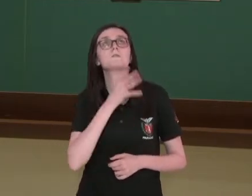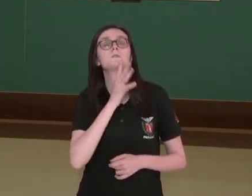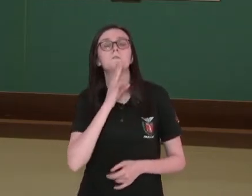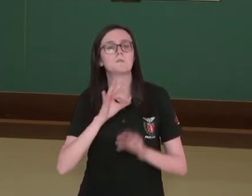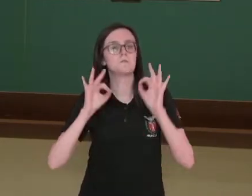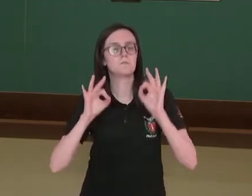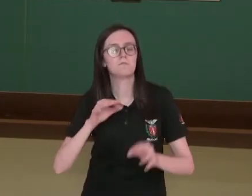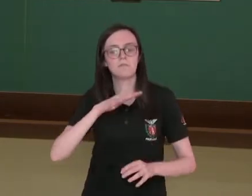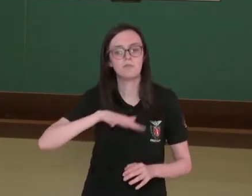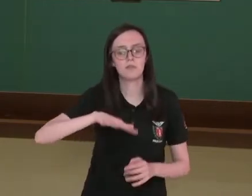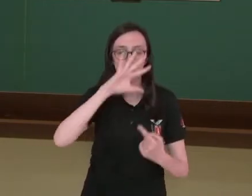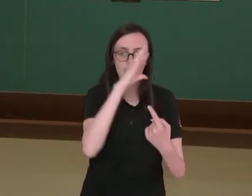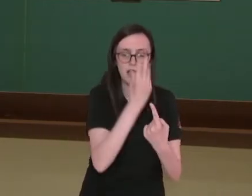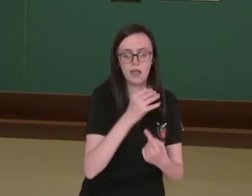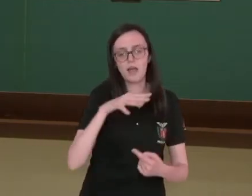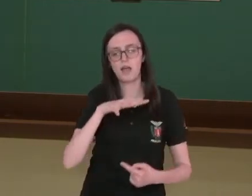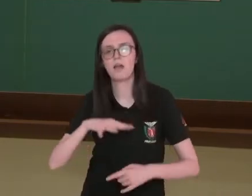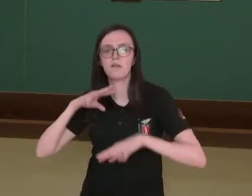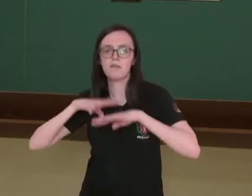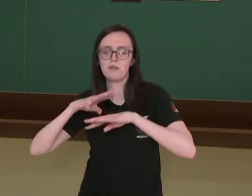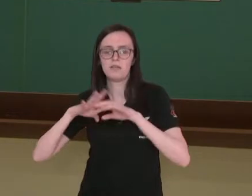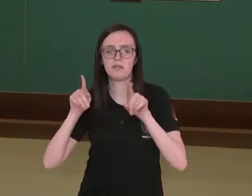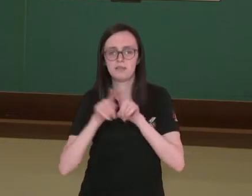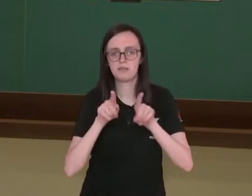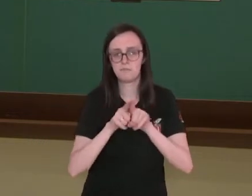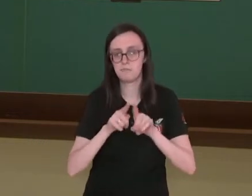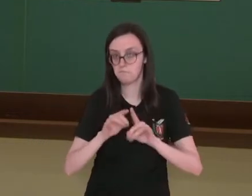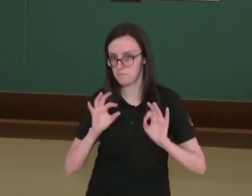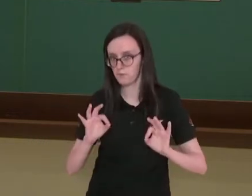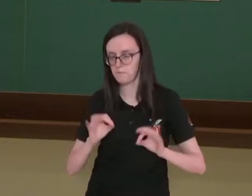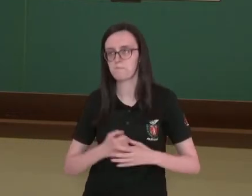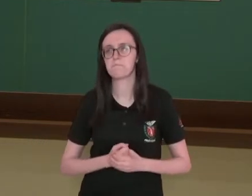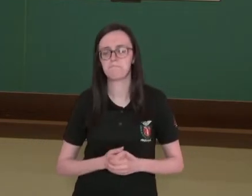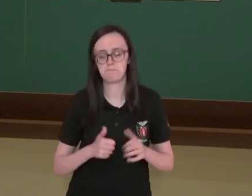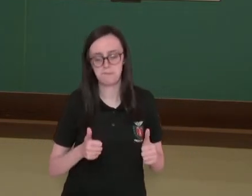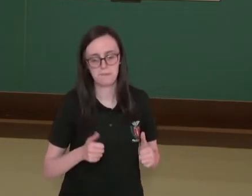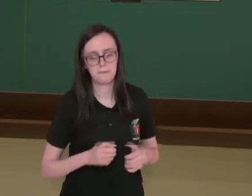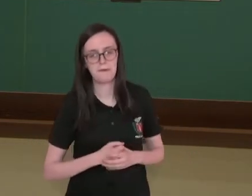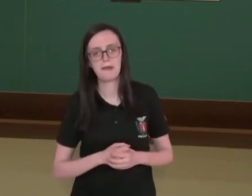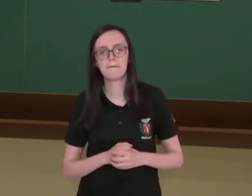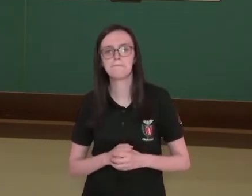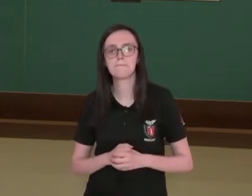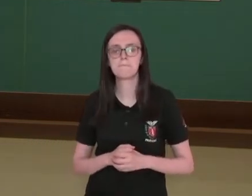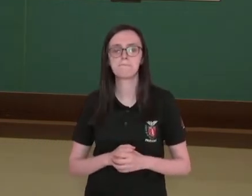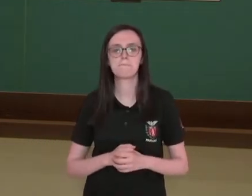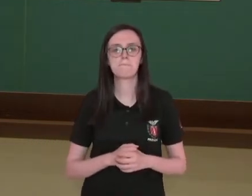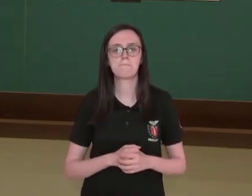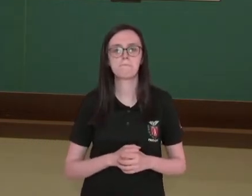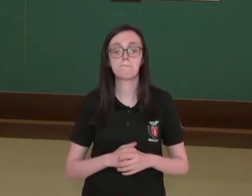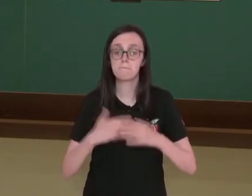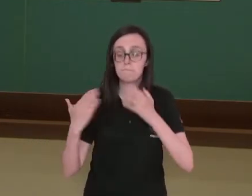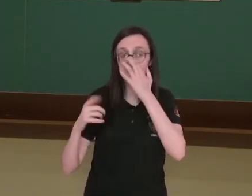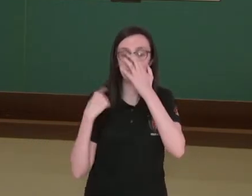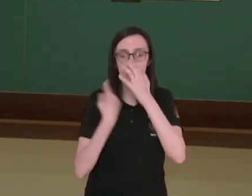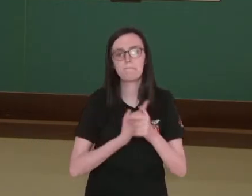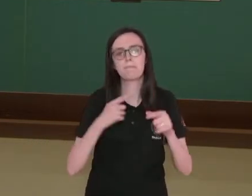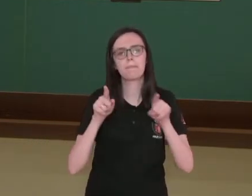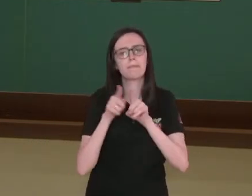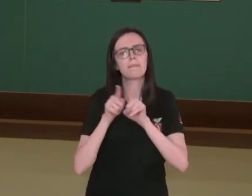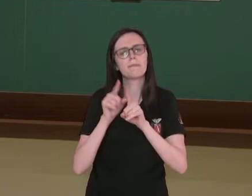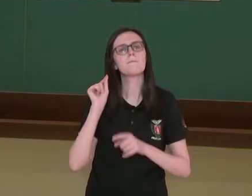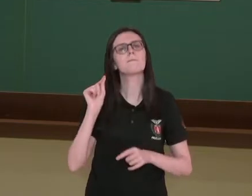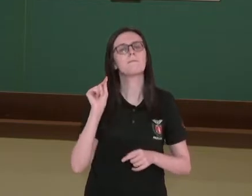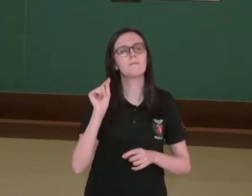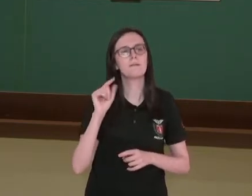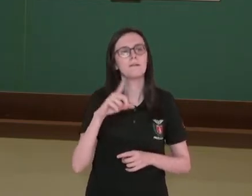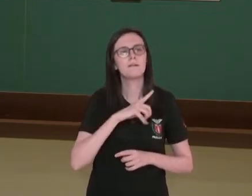tanto na parte da arte quanto na parte da matemática. Tá joia? Então tá bom. Aí a gente também tem aqui, né,